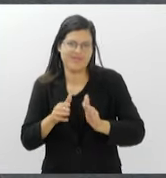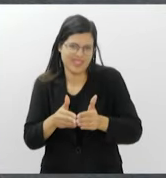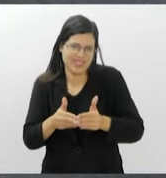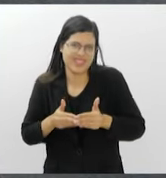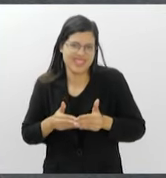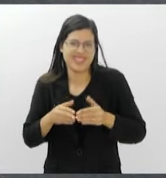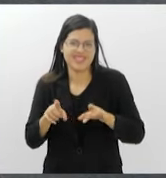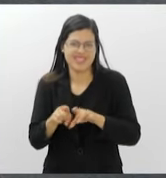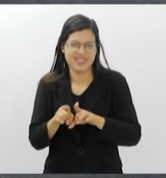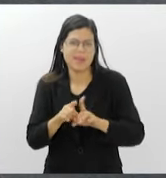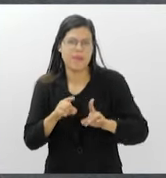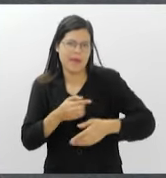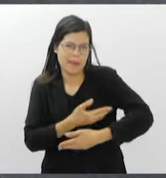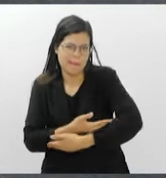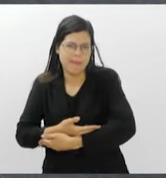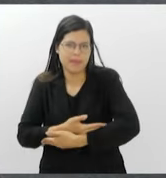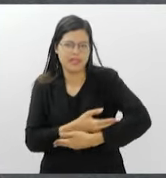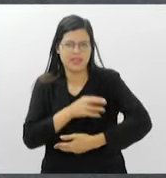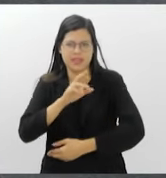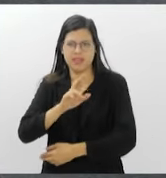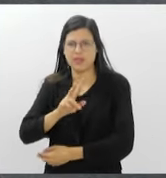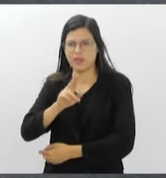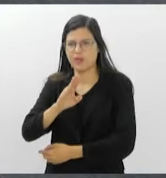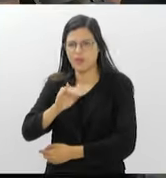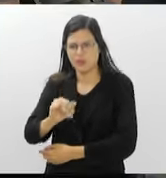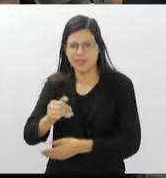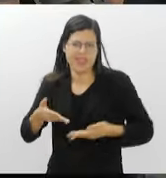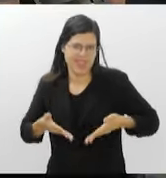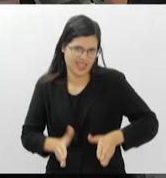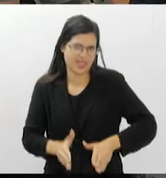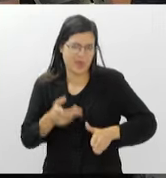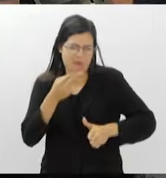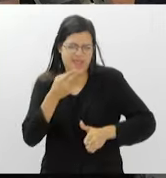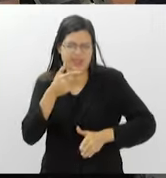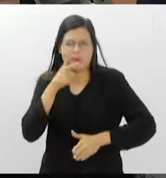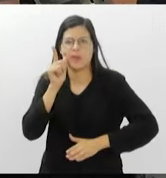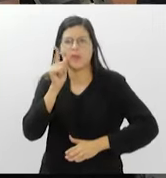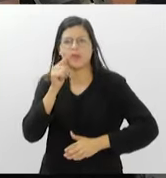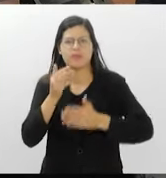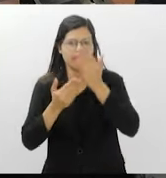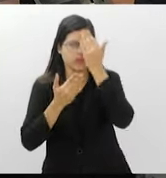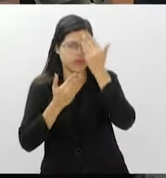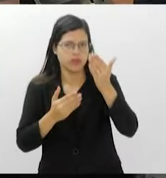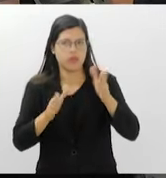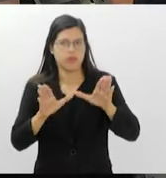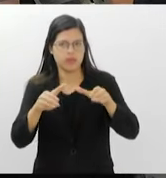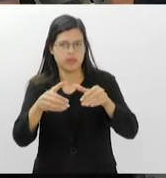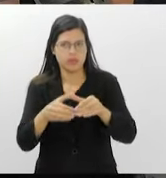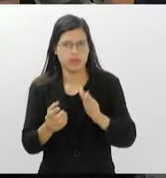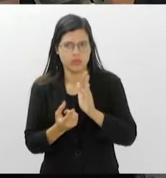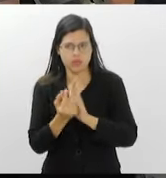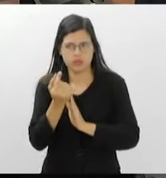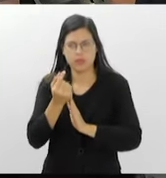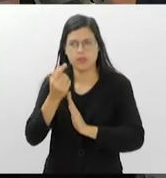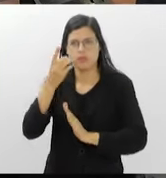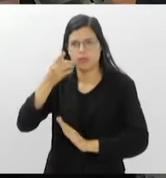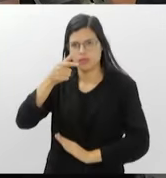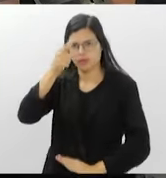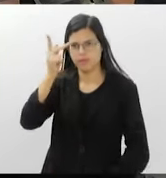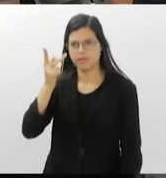pequenina Rubi, que já veio ao mundo, como foi falado ontem. Muito obrigado, deputada Dani. Pela Comissão de Orçamento, deputado Luiz Paulo, por favor.